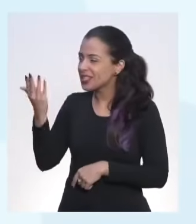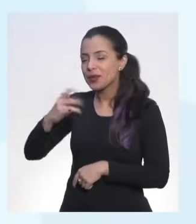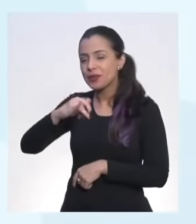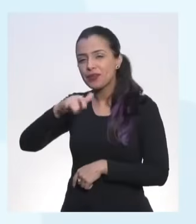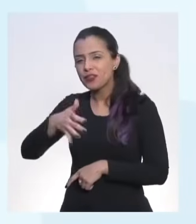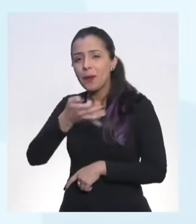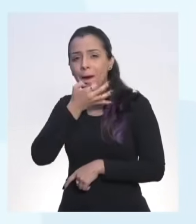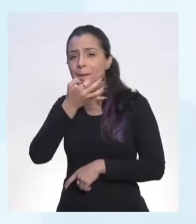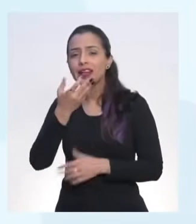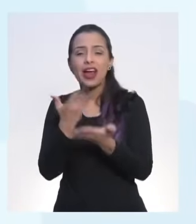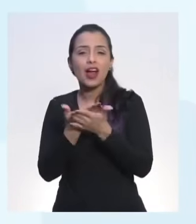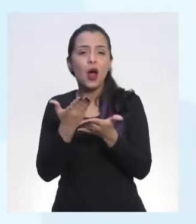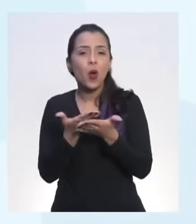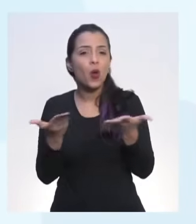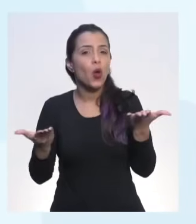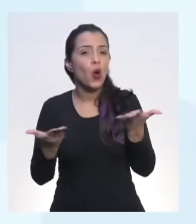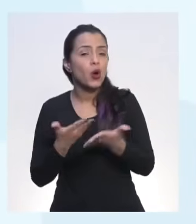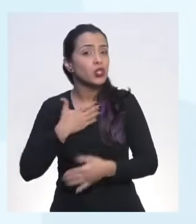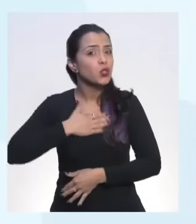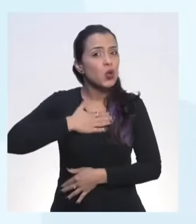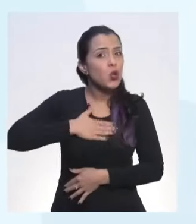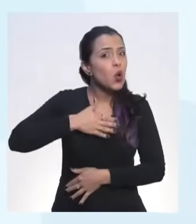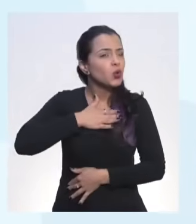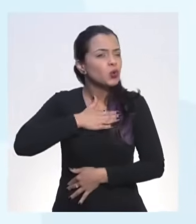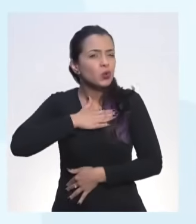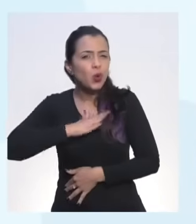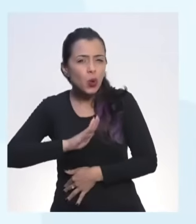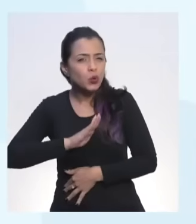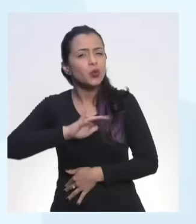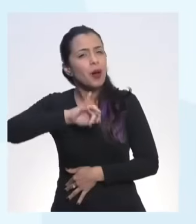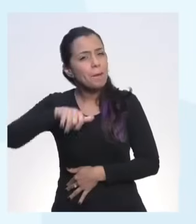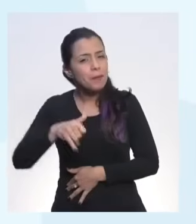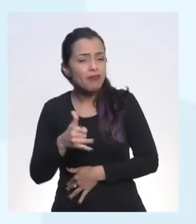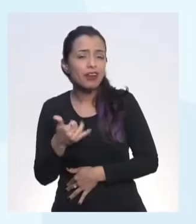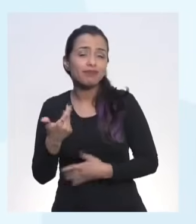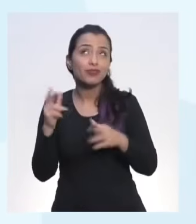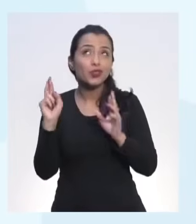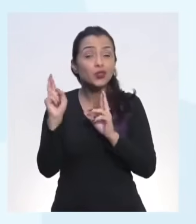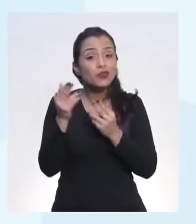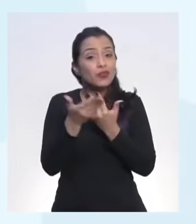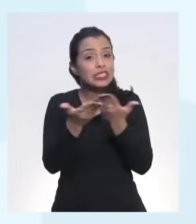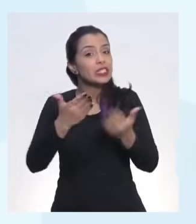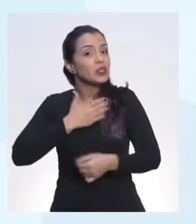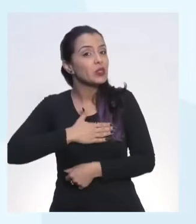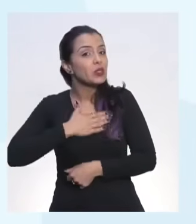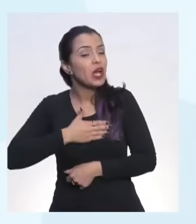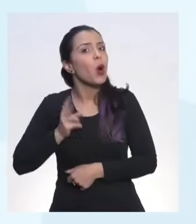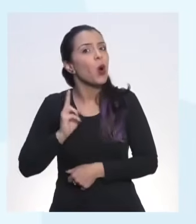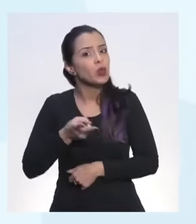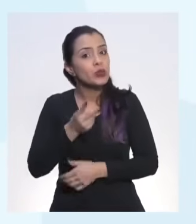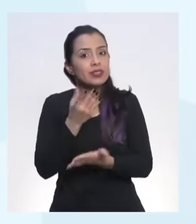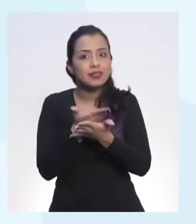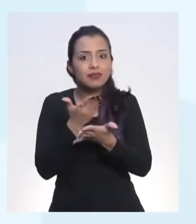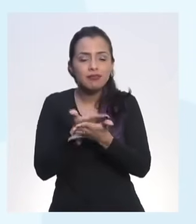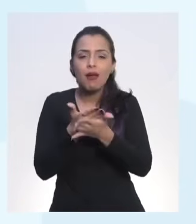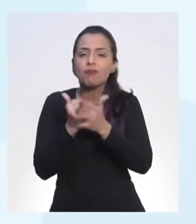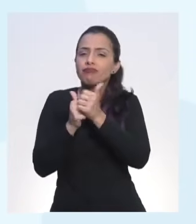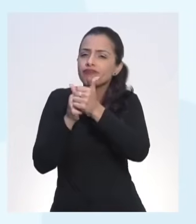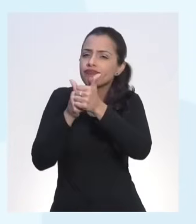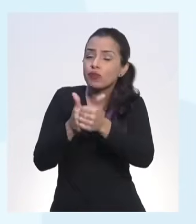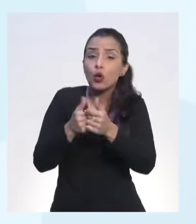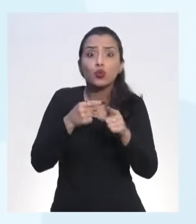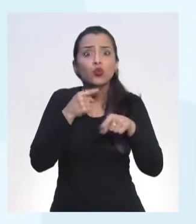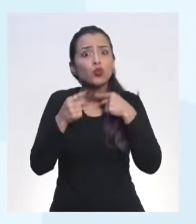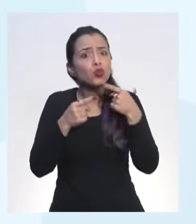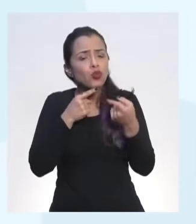lá o que vocês acharam ou não da aula, se vocês gostaram ou não. Espero que vocês tenham gostado. Continuem sempre lá. Tenham